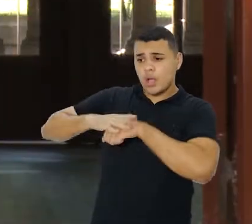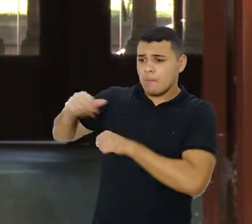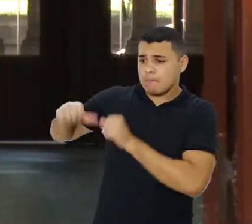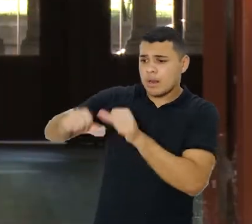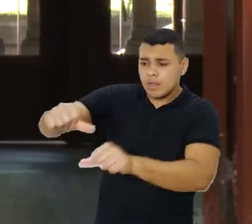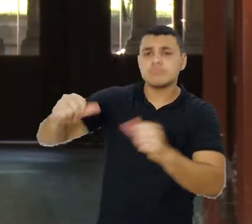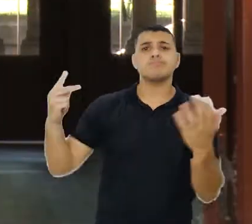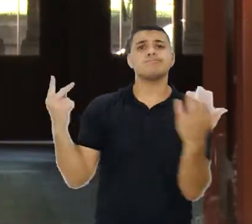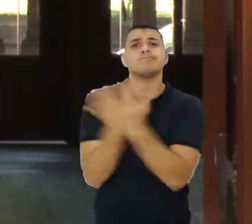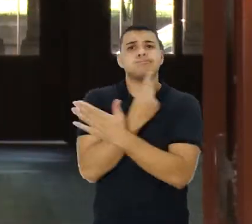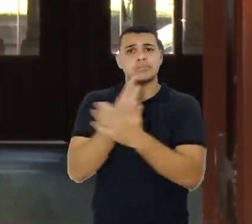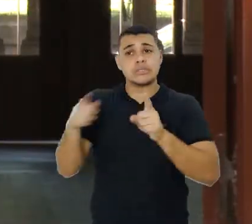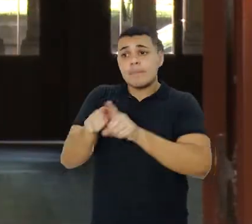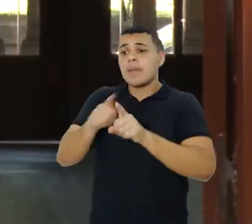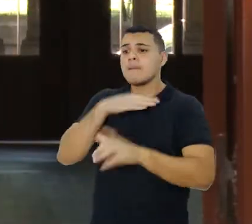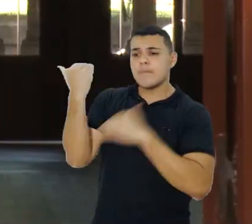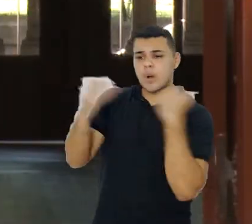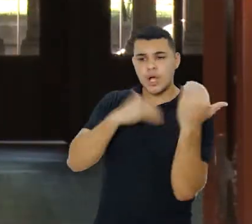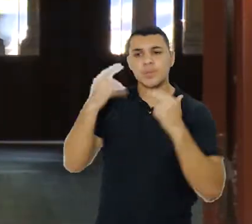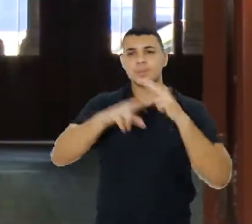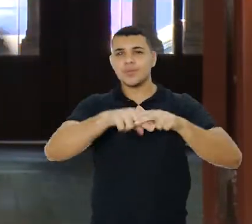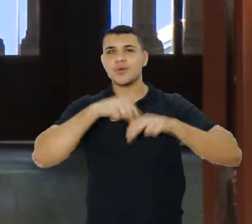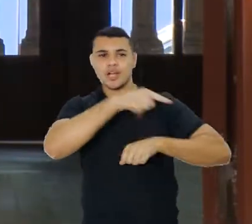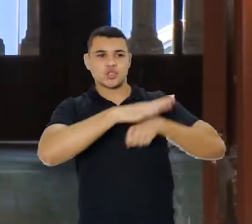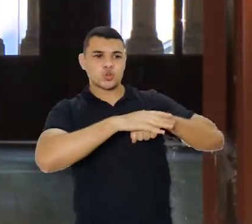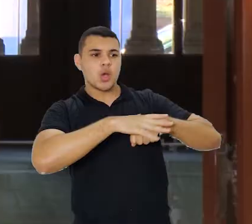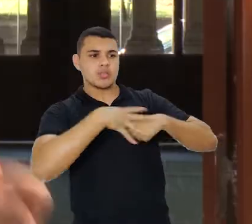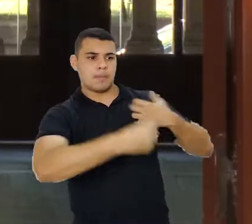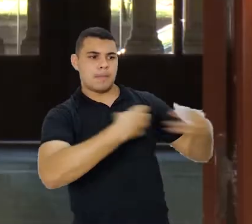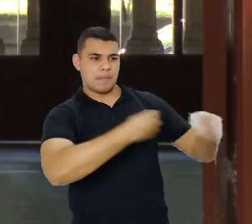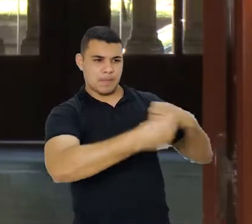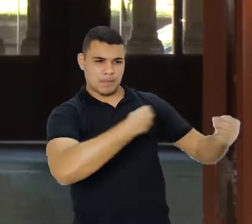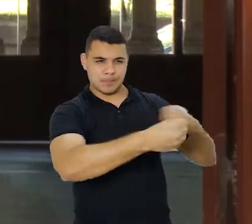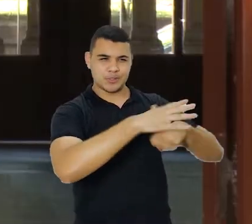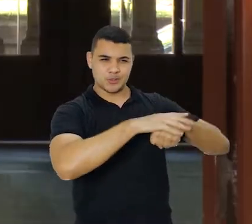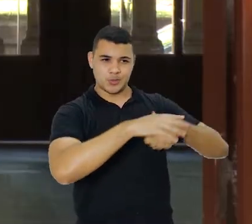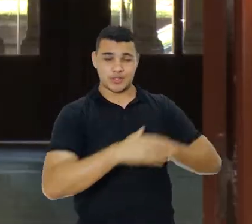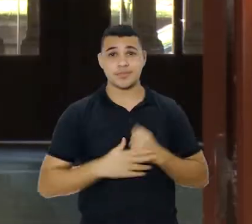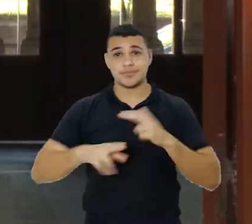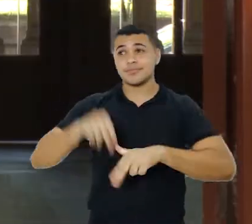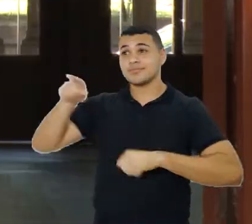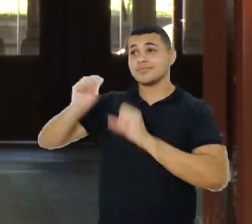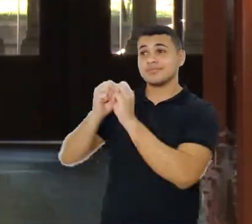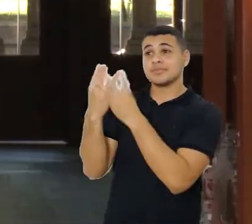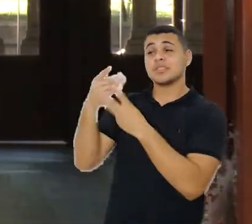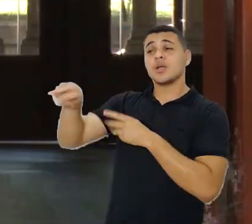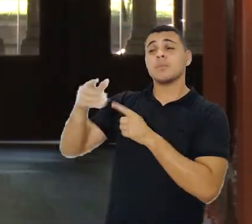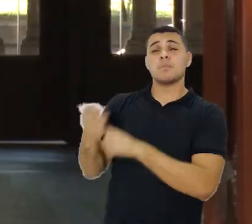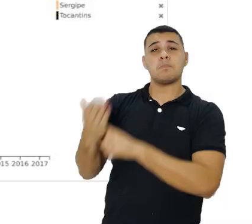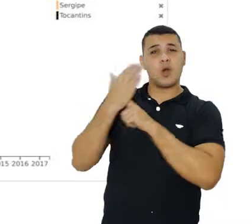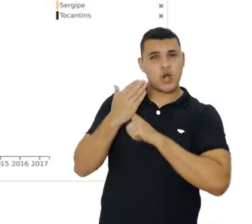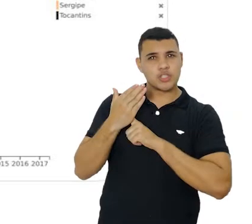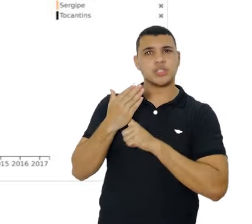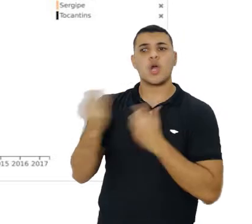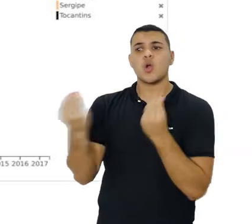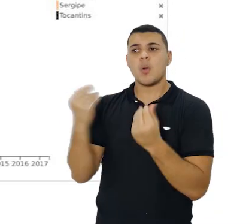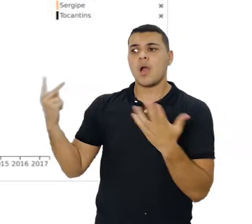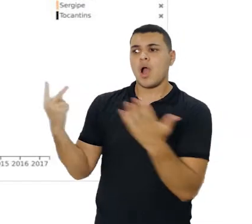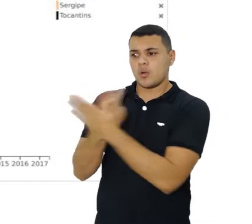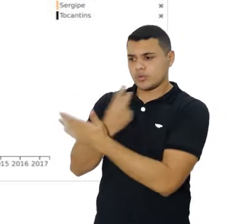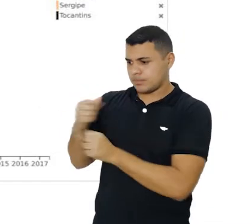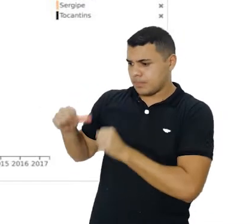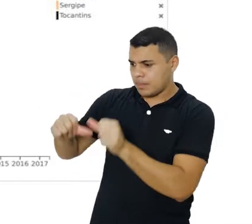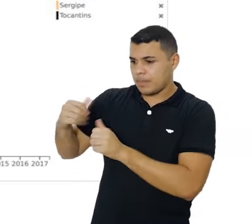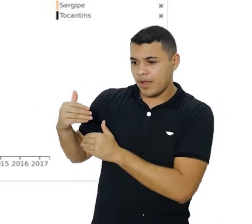dessas doenças carenciais, da mortalidade por doenças transmissíveis e carenciais. Esse gráfico nos mostra